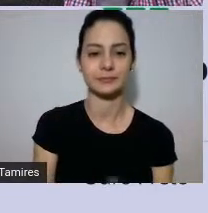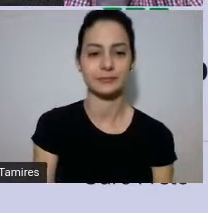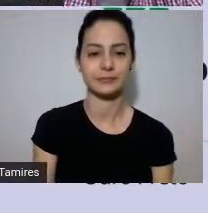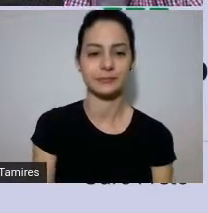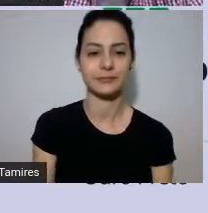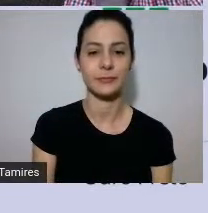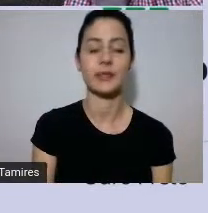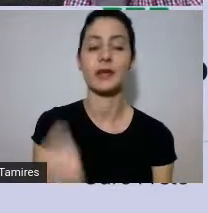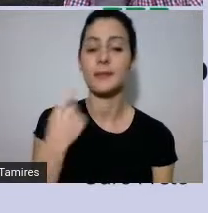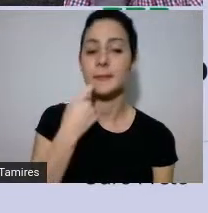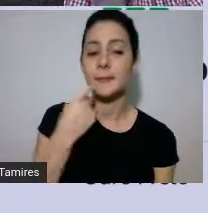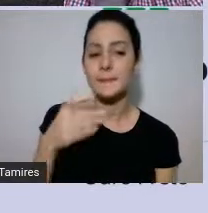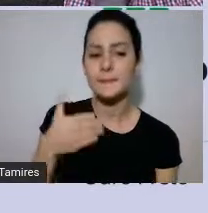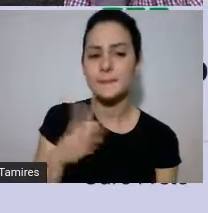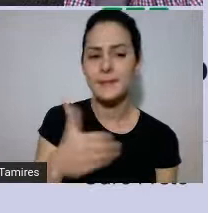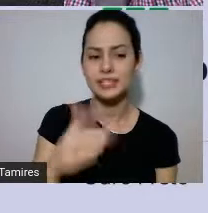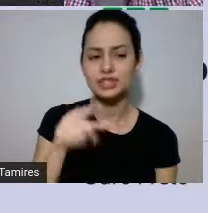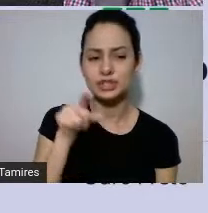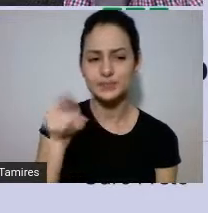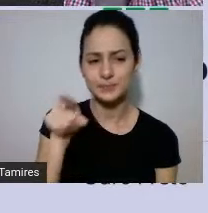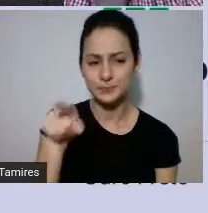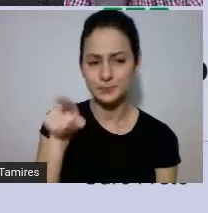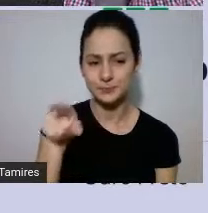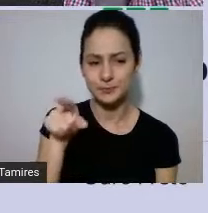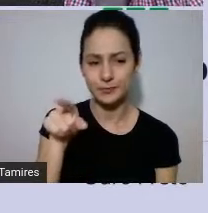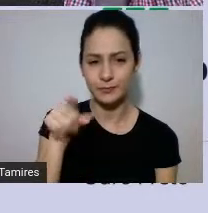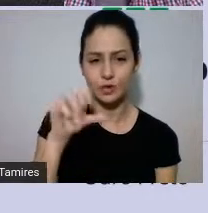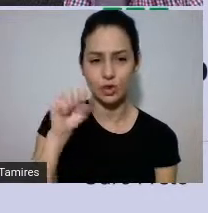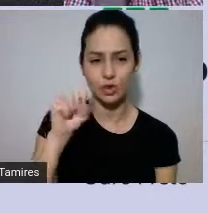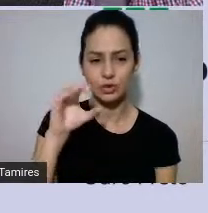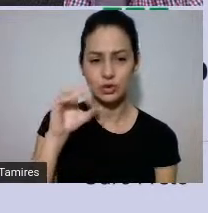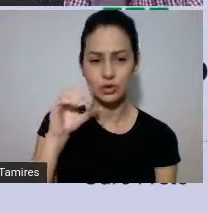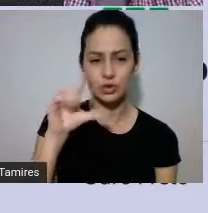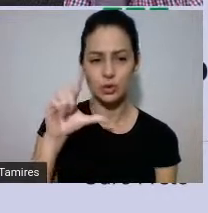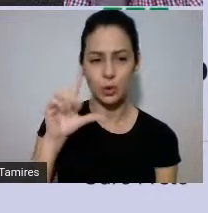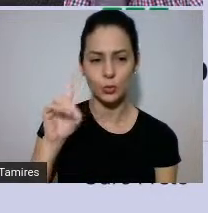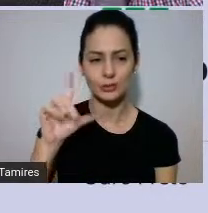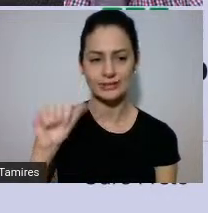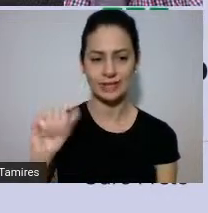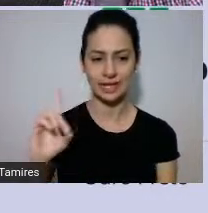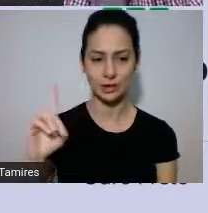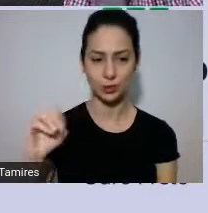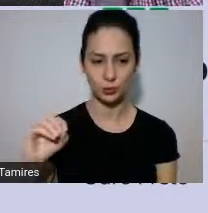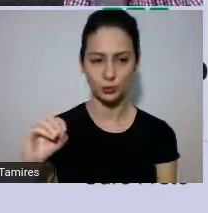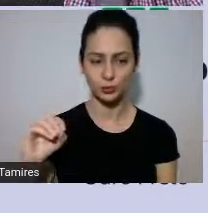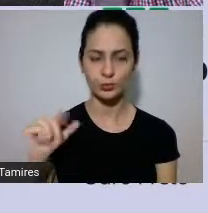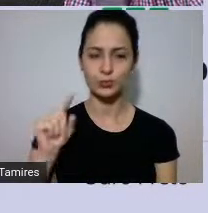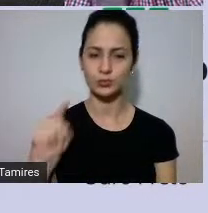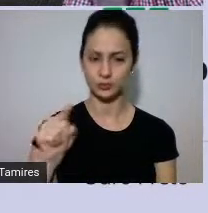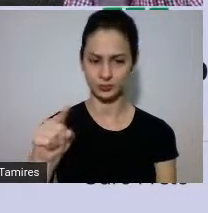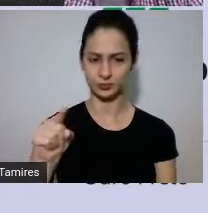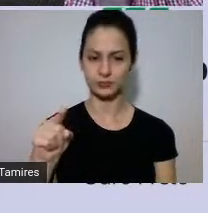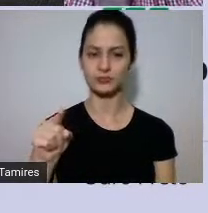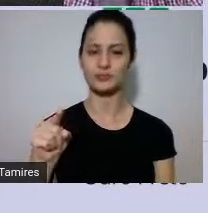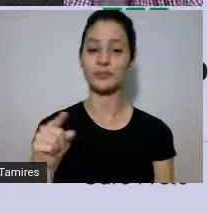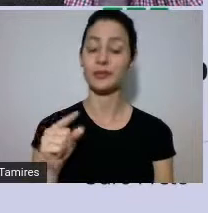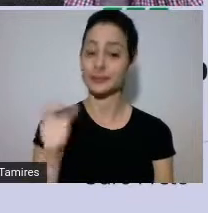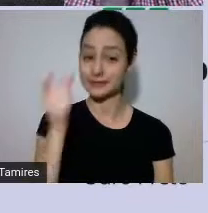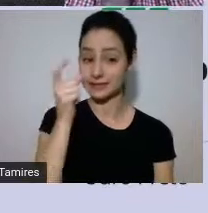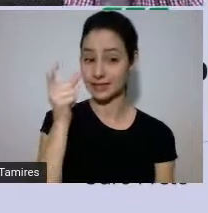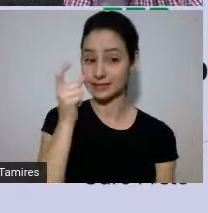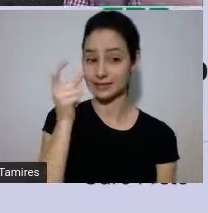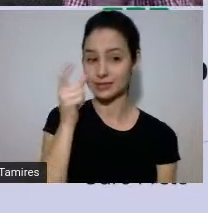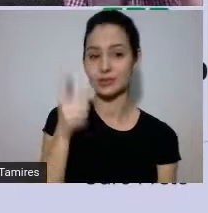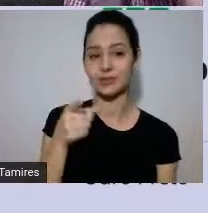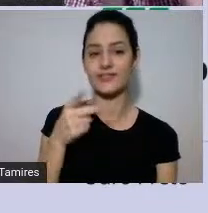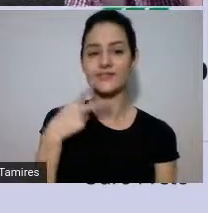O peixe soldado vai ser um peixe que vai ter uma característica interessante, porque ele fala